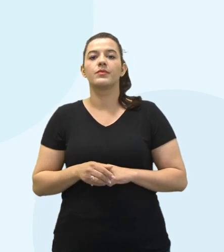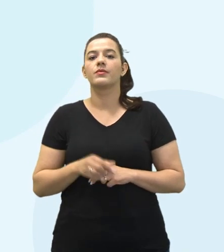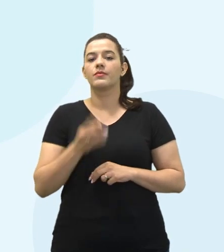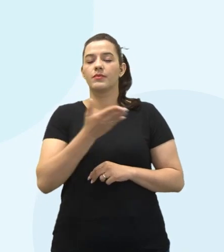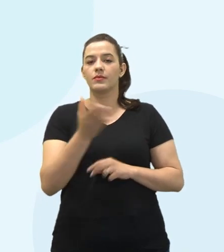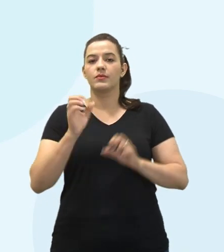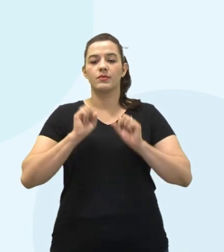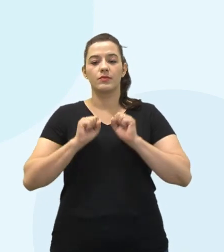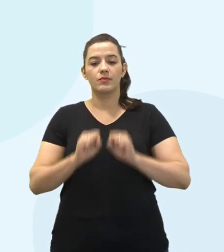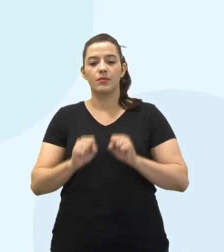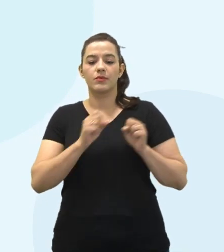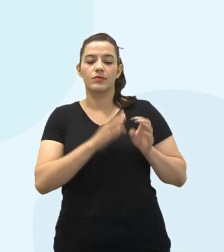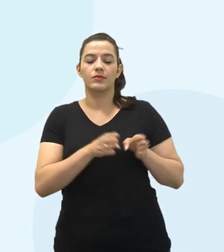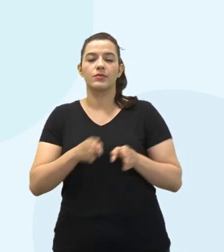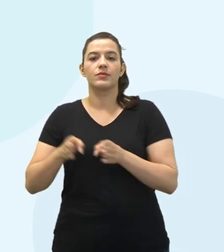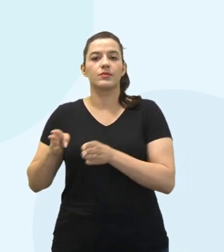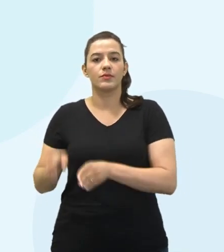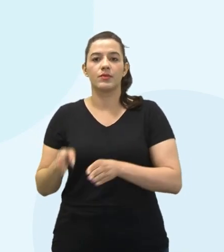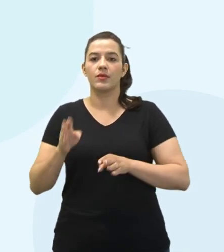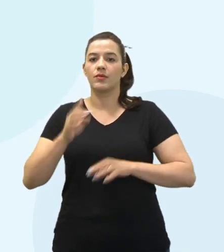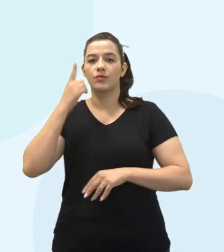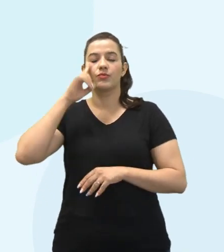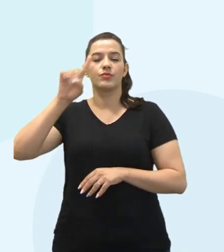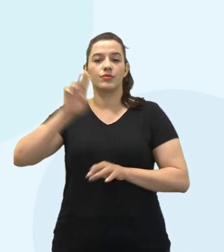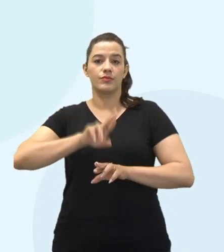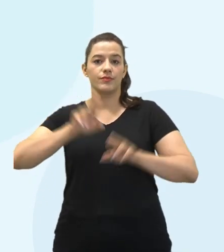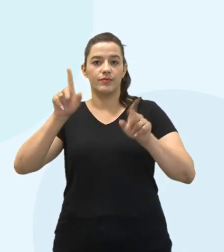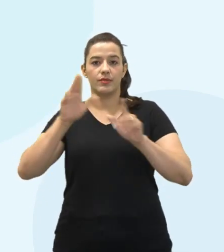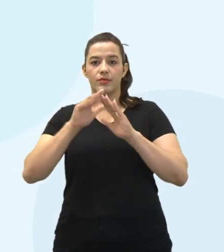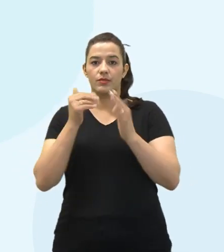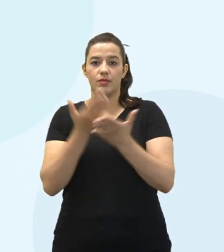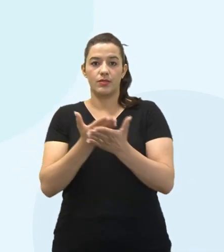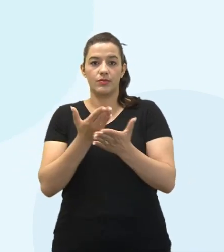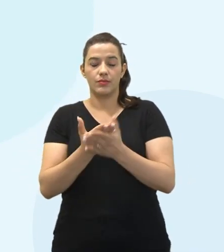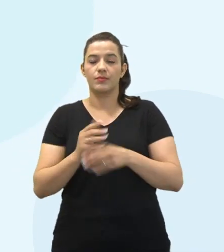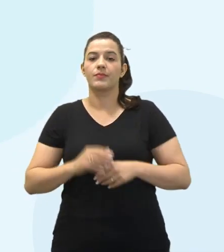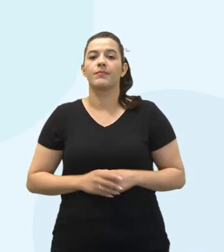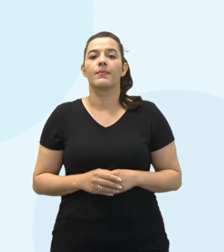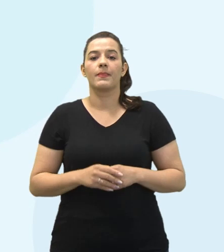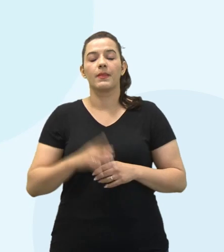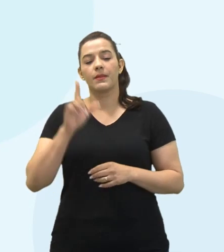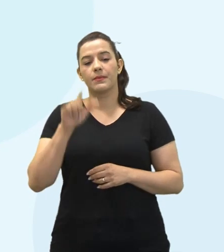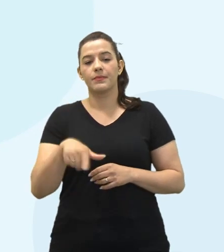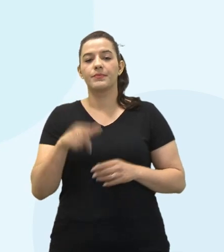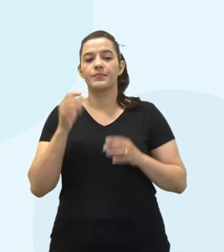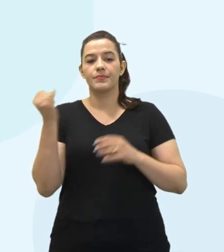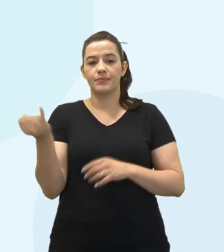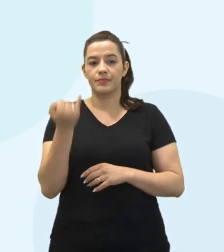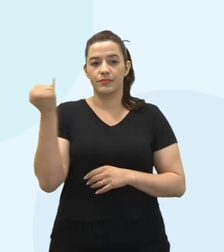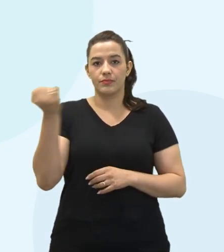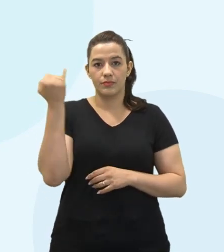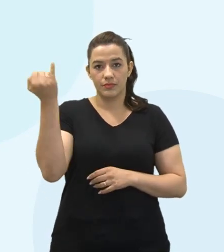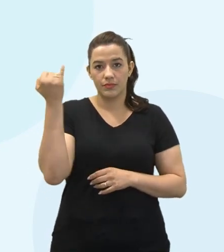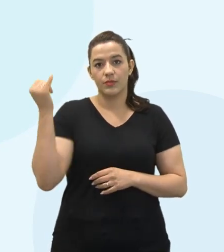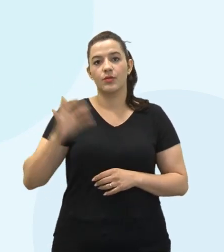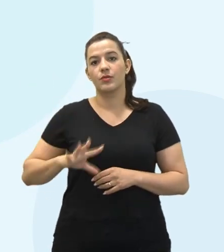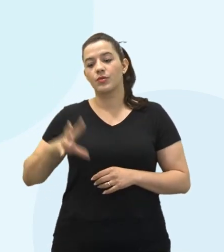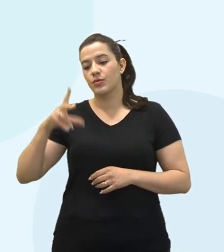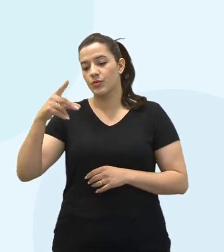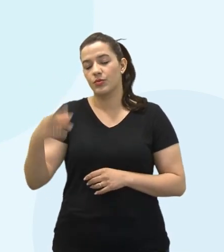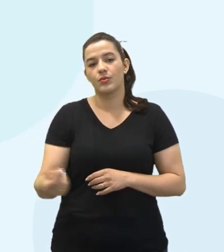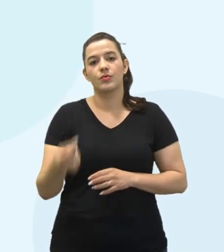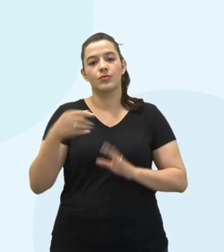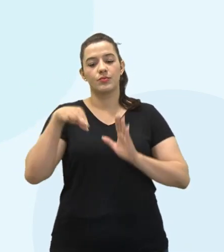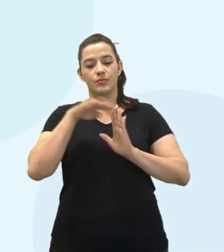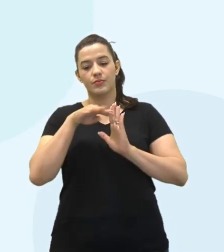organizar aí é o dia diferente na escola né então a gente vai retomar um ponto muito importante que vai dar todos os